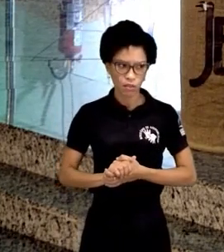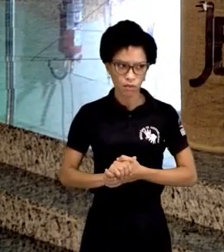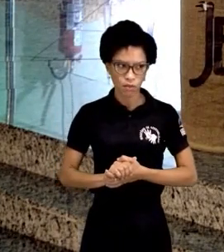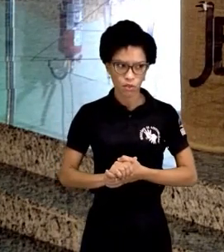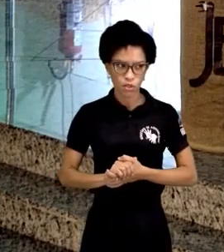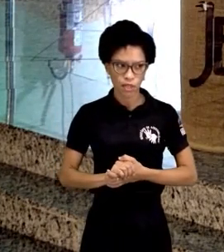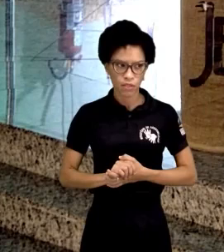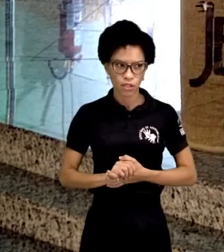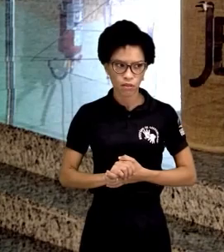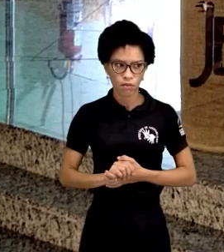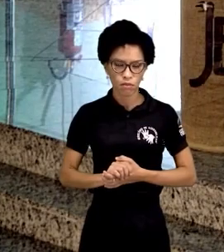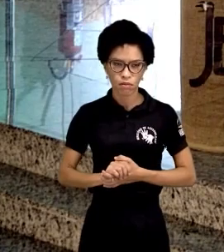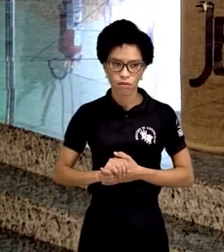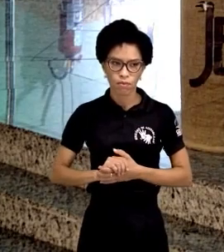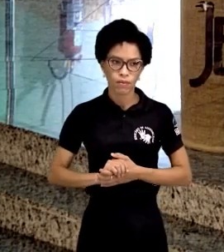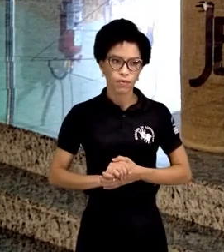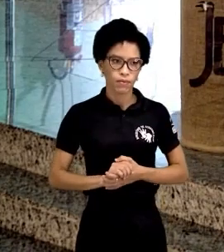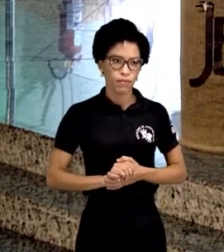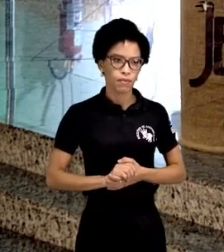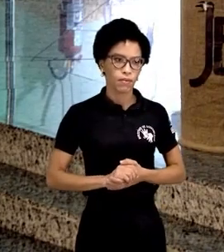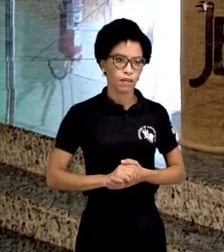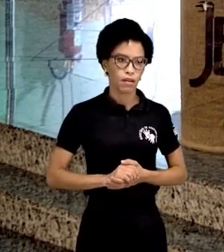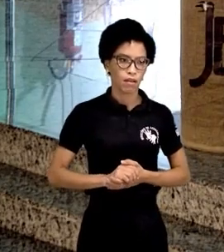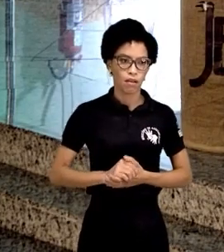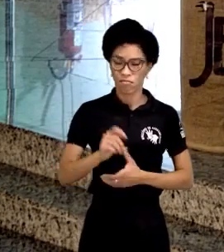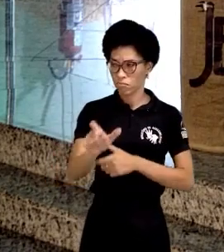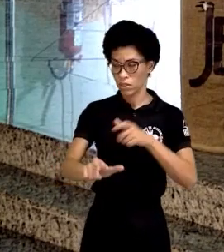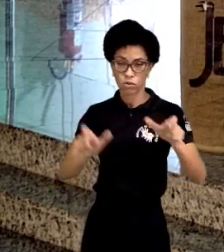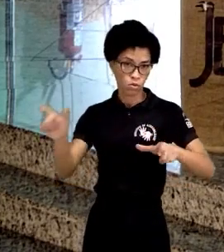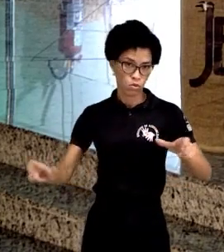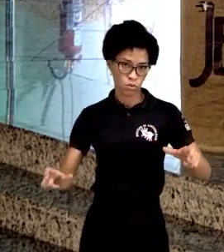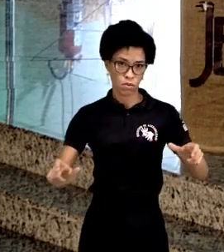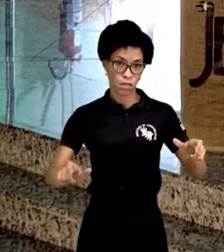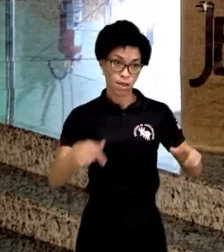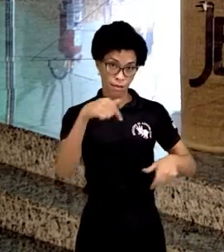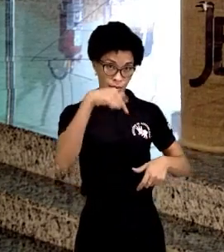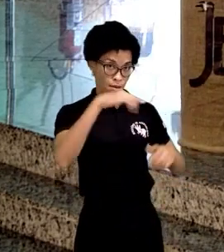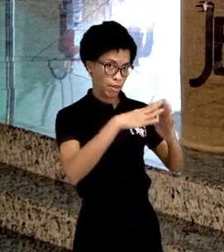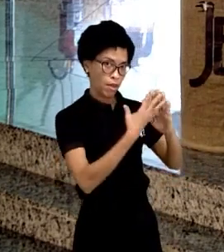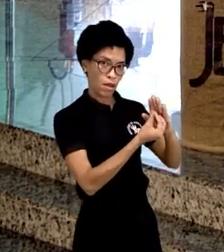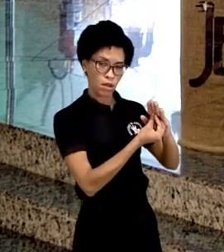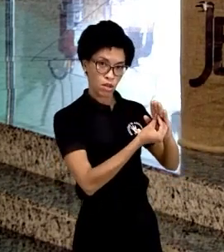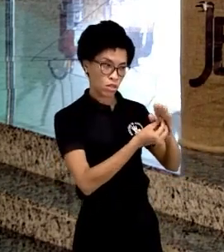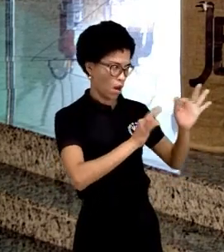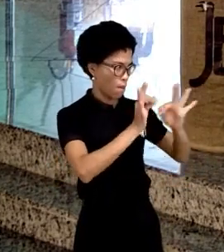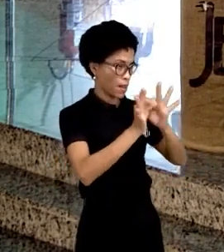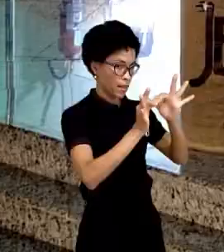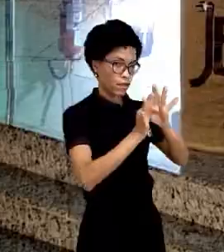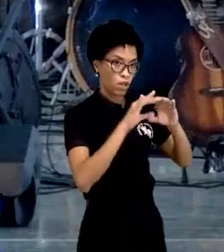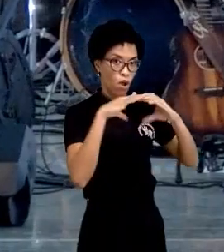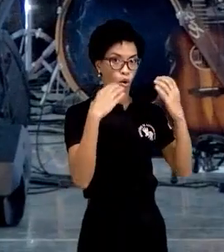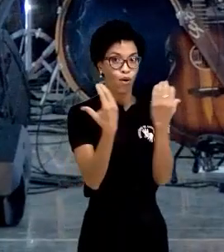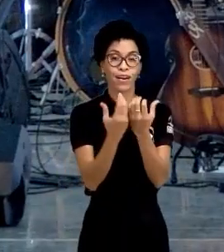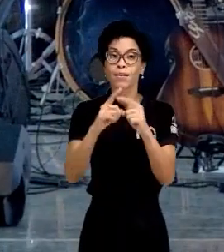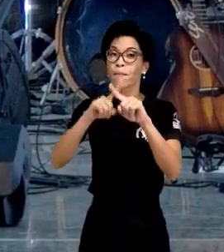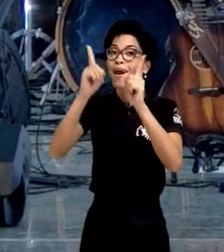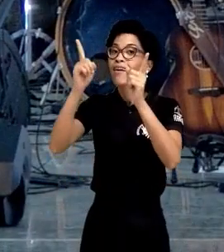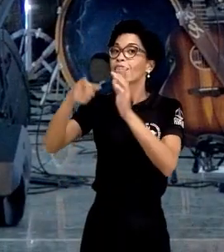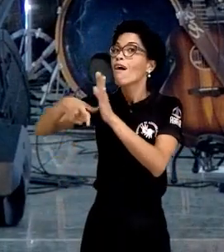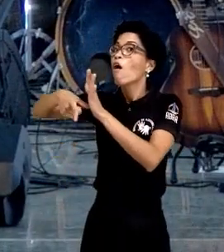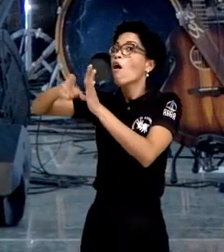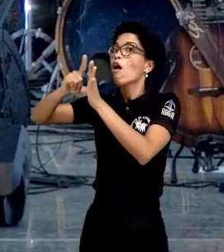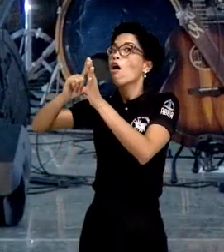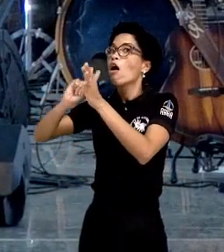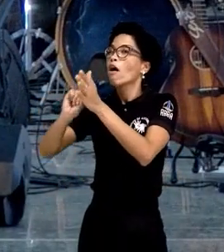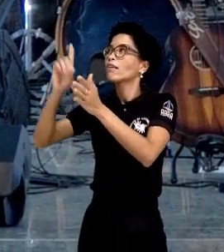igreja. Você está entendendo? Porque a palavra do Senhor que fala isso. Quem é soberano e está acima da história é o Senhor. Então, se Ele está dirigindo a